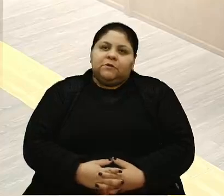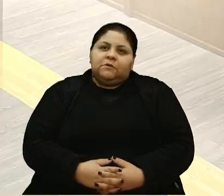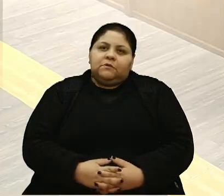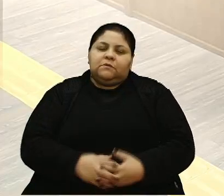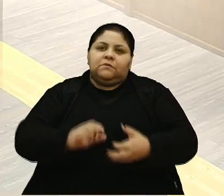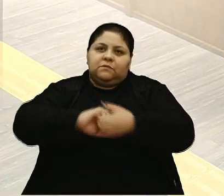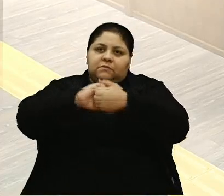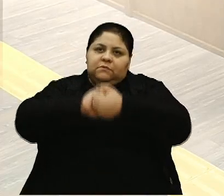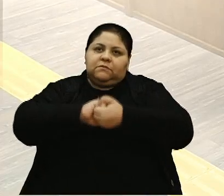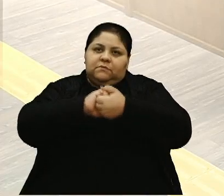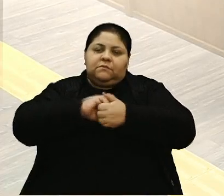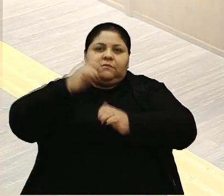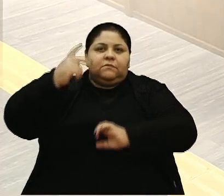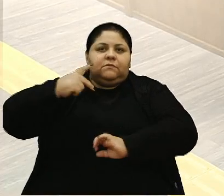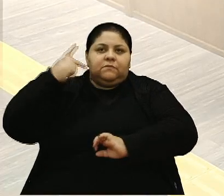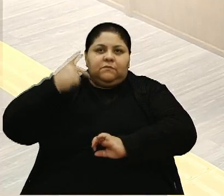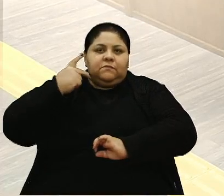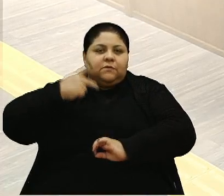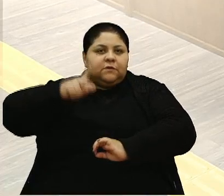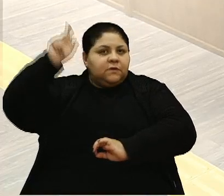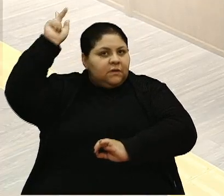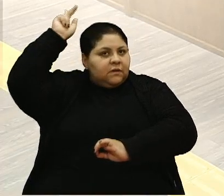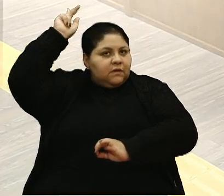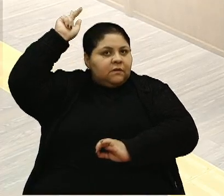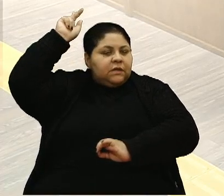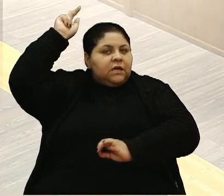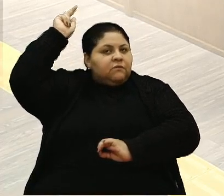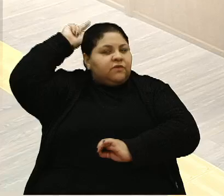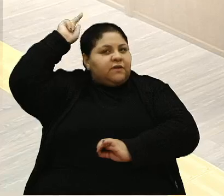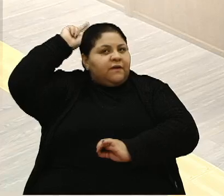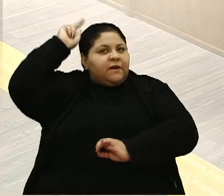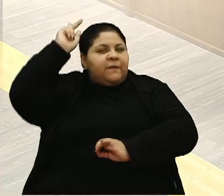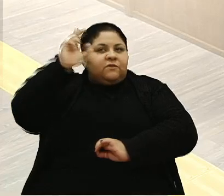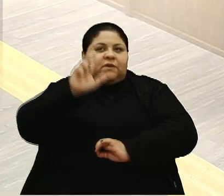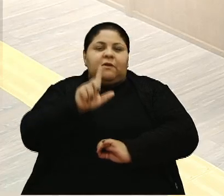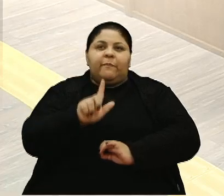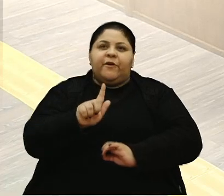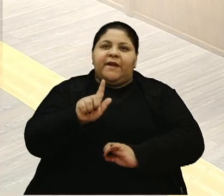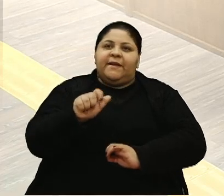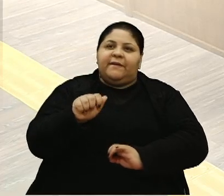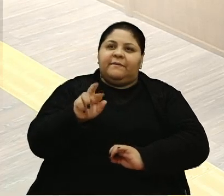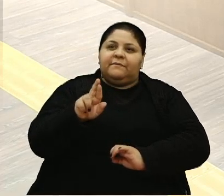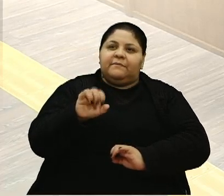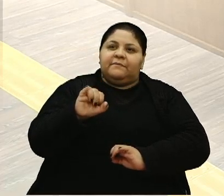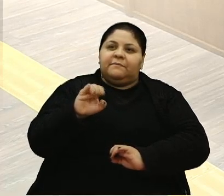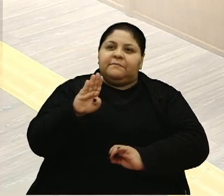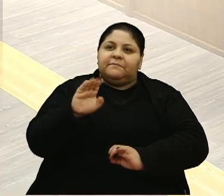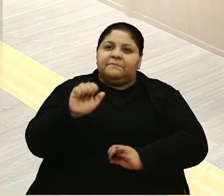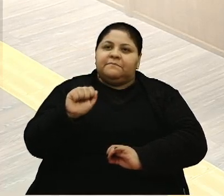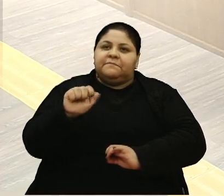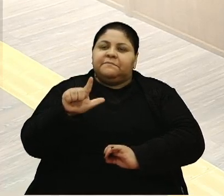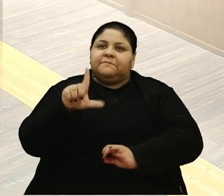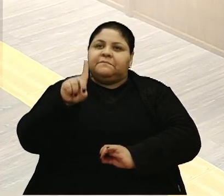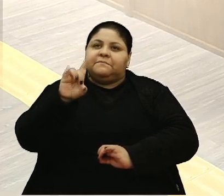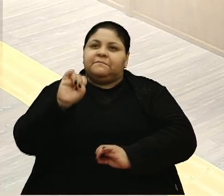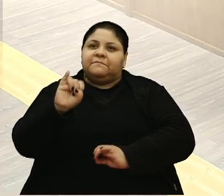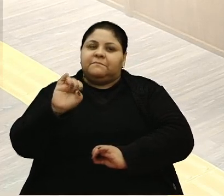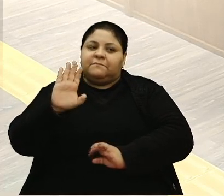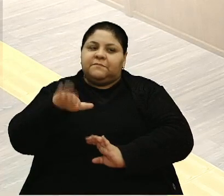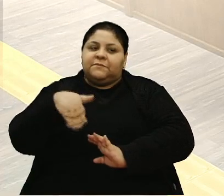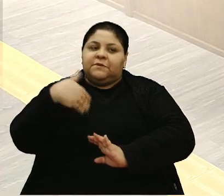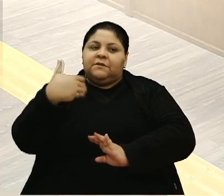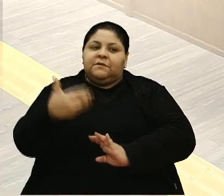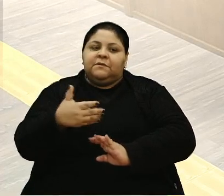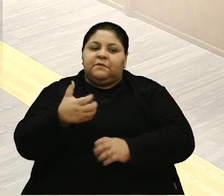Saudação especial aos vereadores de Garibaldi que estão aqui presentes conosco. Obrigado pela presença. Próximo vereador inscrito, o vereador